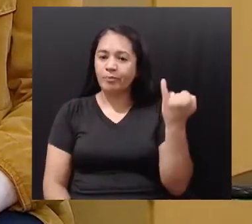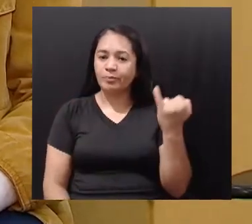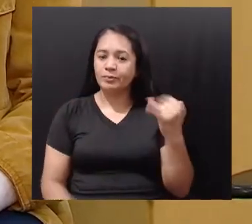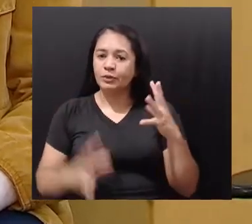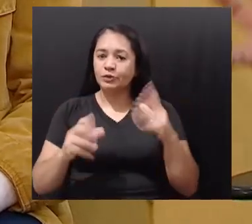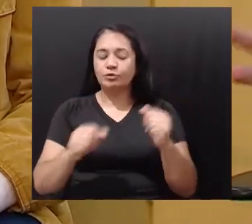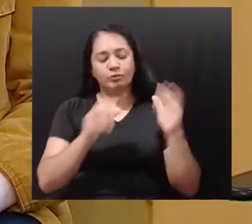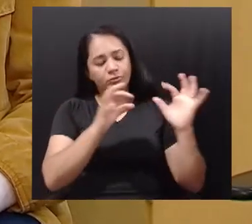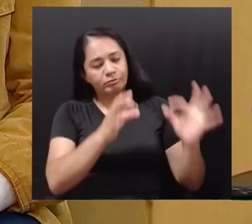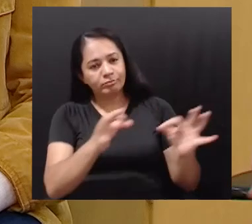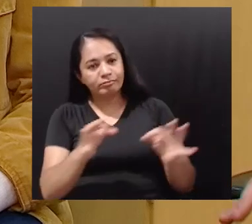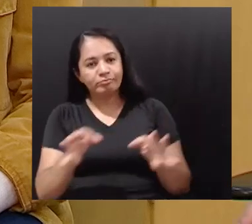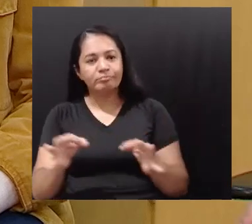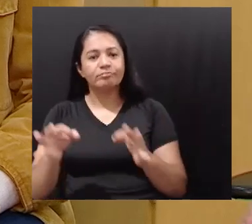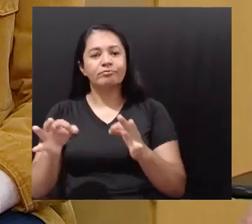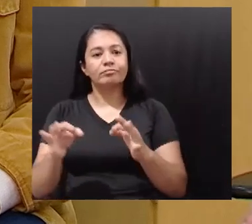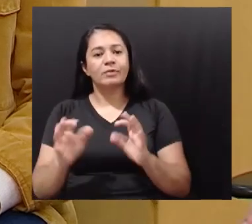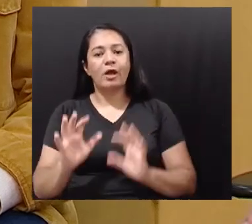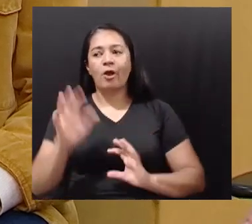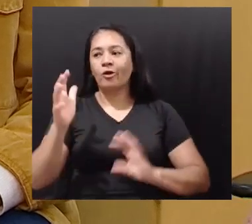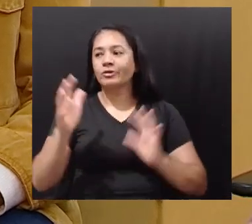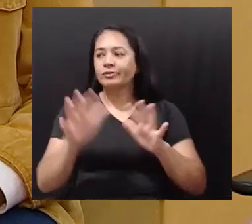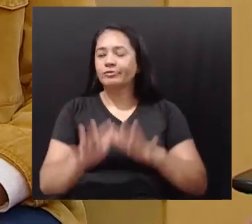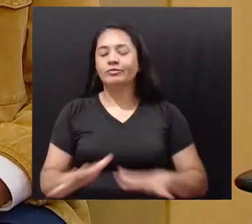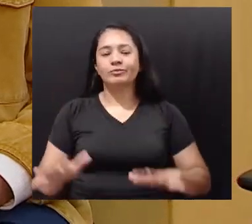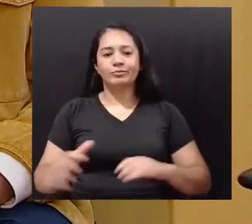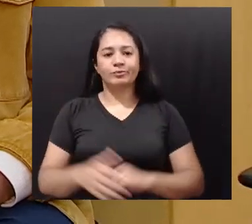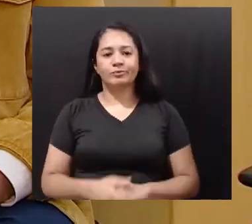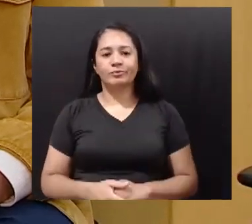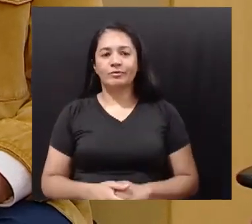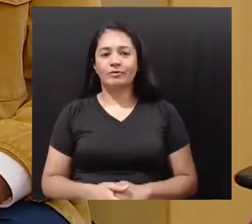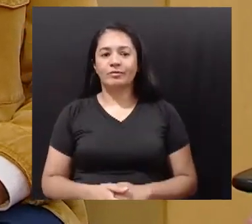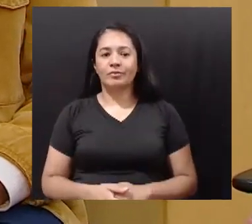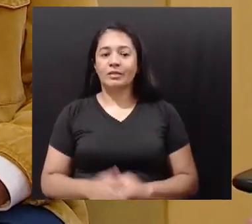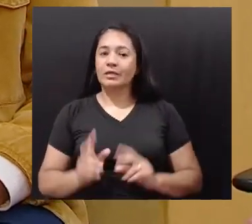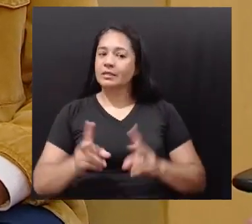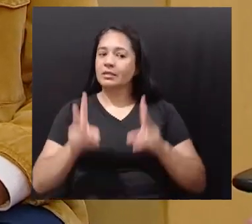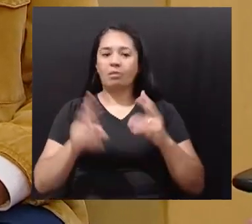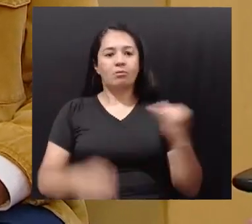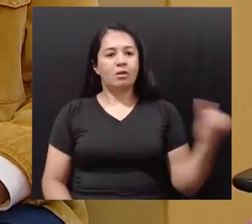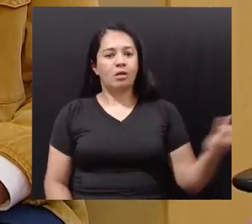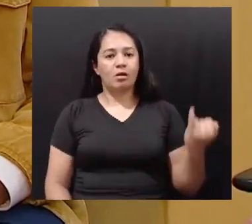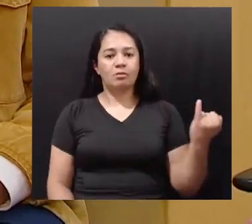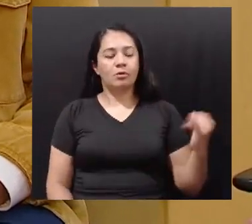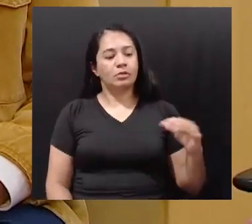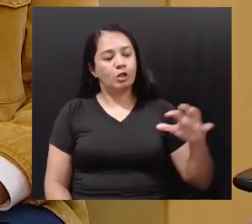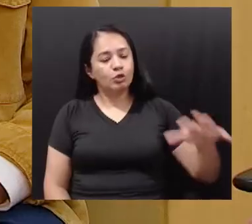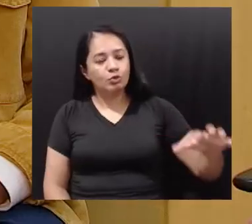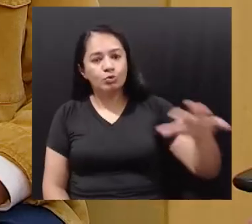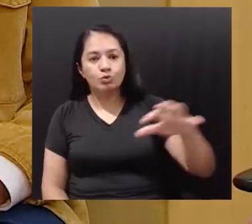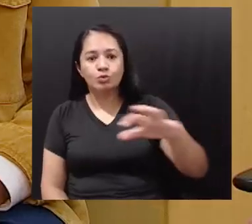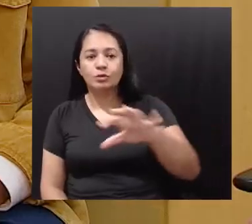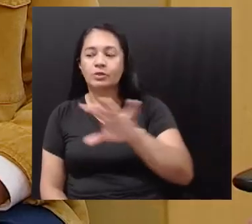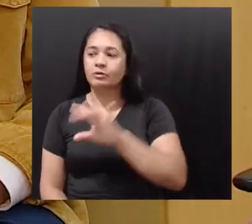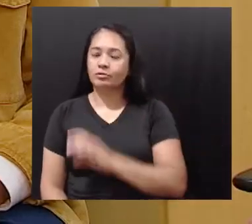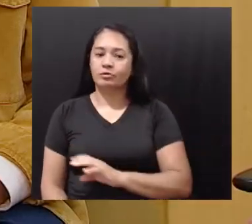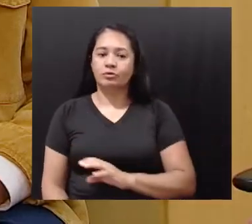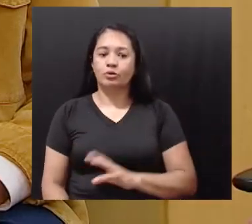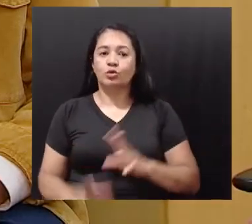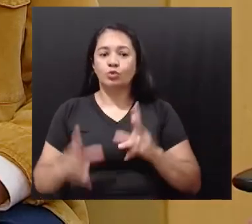tudo girar, né? Ah, não, isso é primordial, né? Acho que cada setor, aqui na Controladoria, posso falar isso,